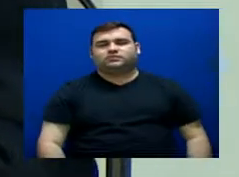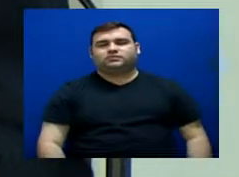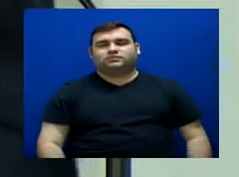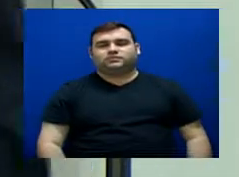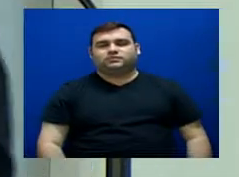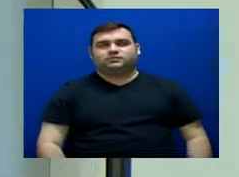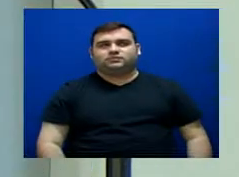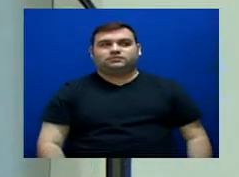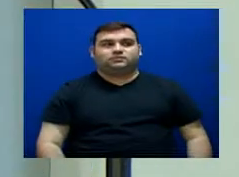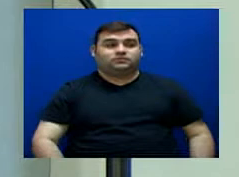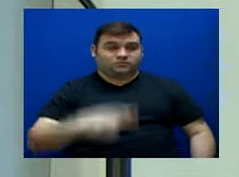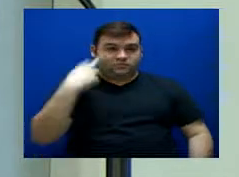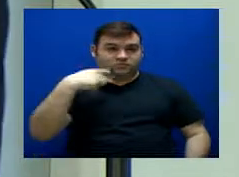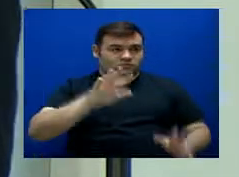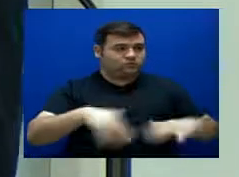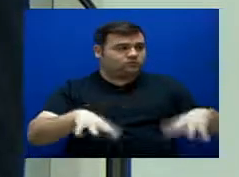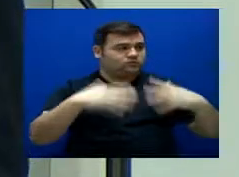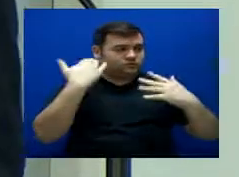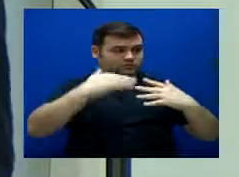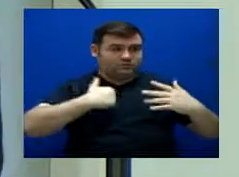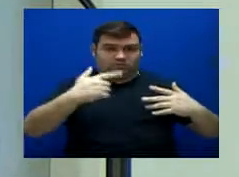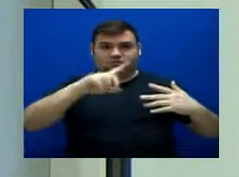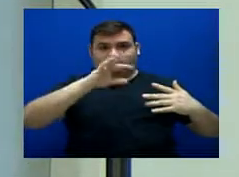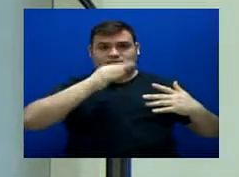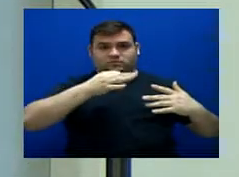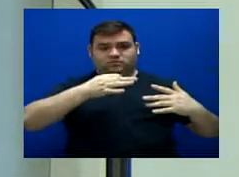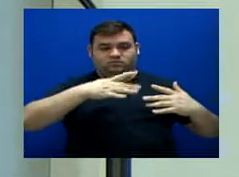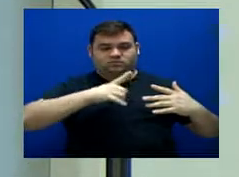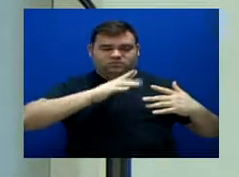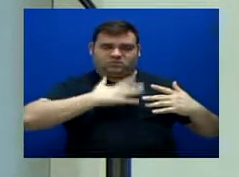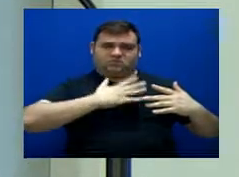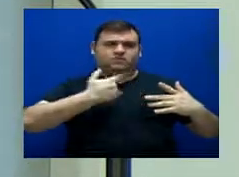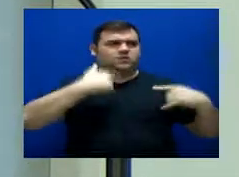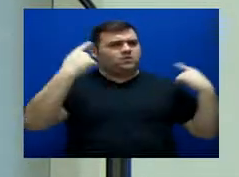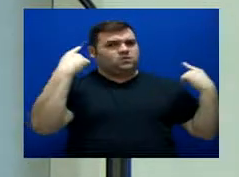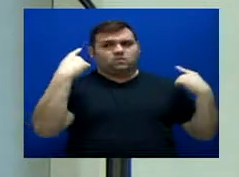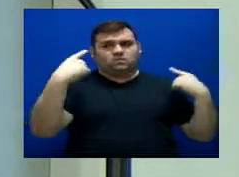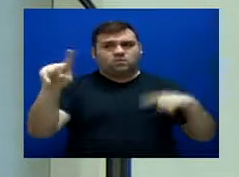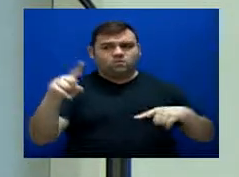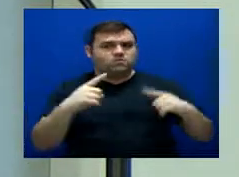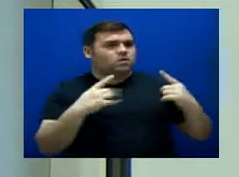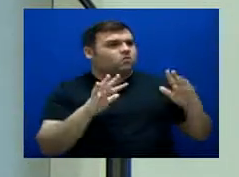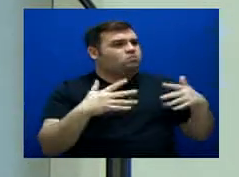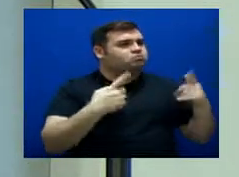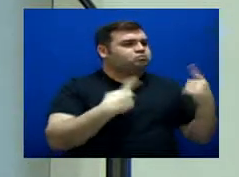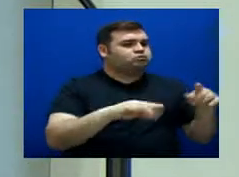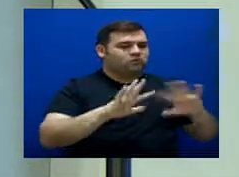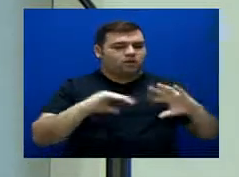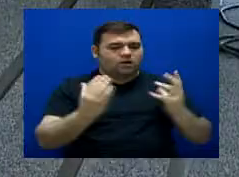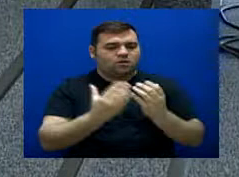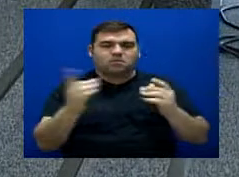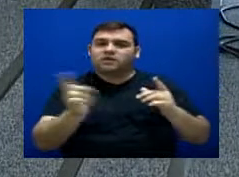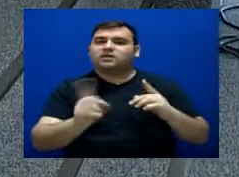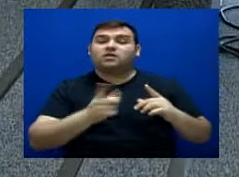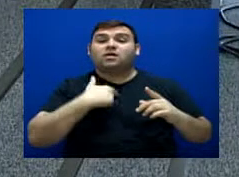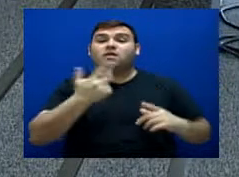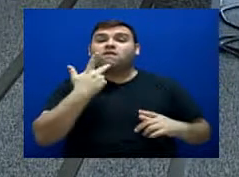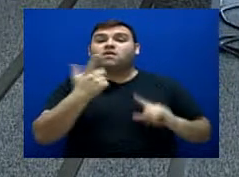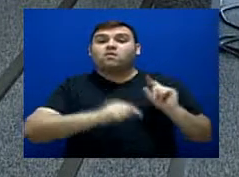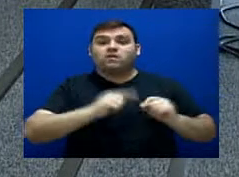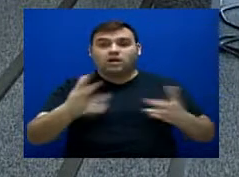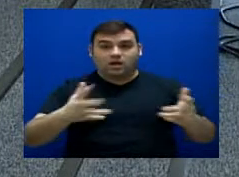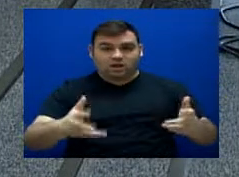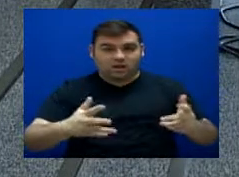Eu quero que os nossos vereadores entendam a minha posição. Eu não estou aqui criticando o plenário. Eu estou aqui